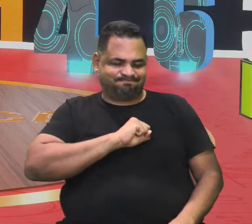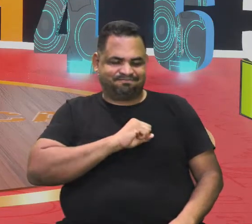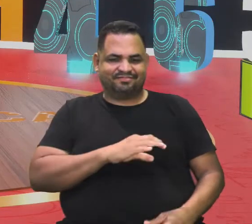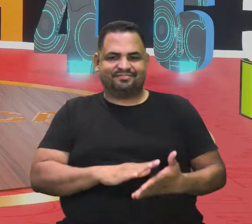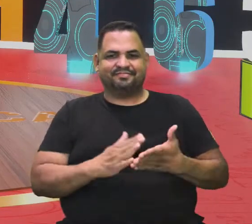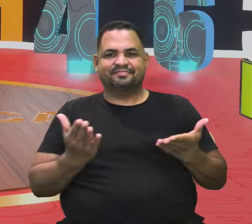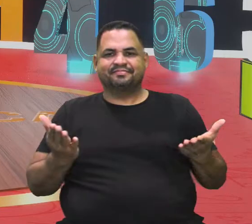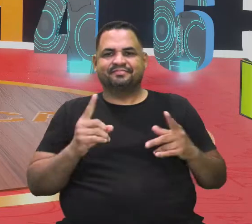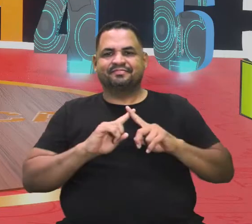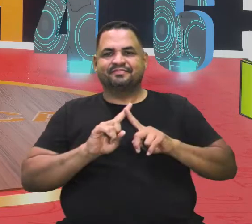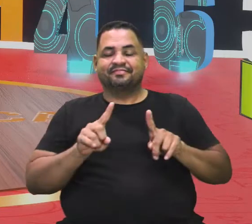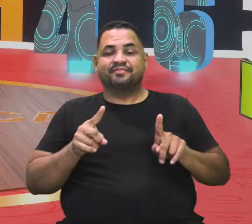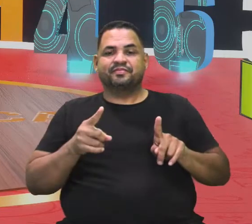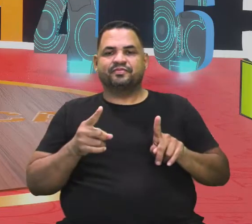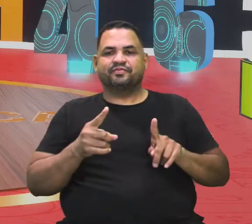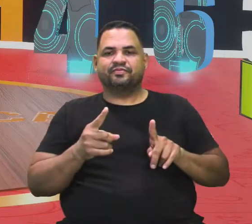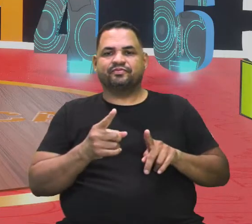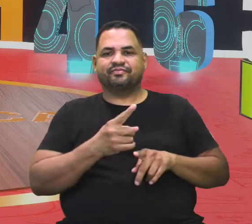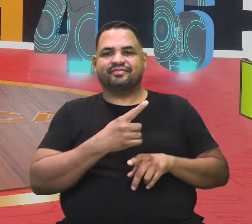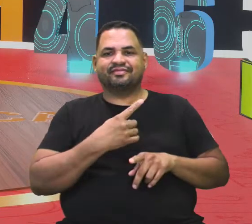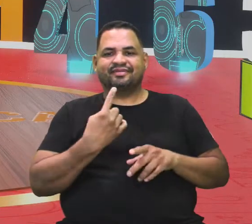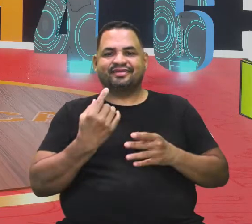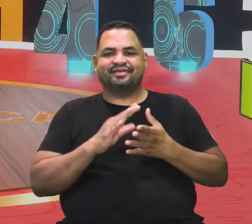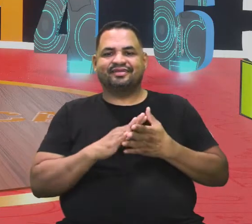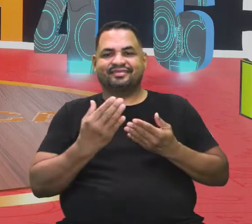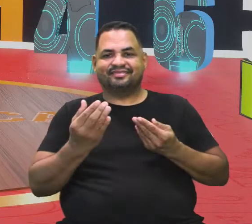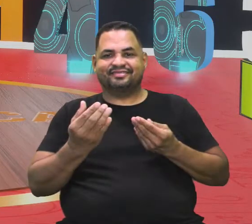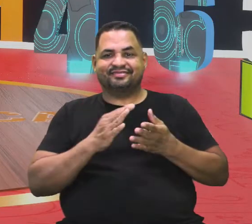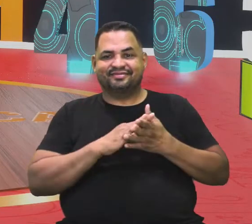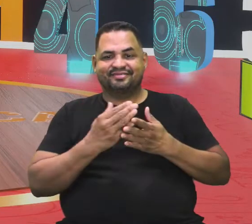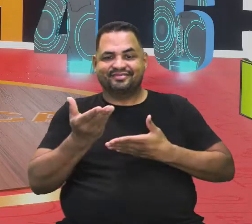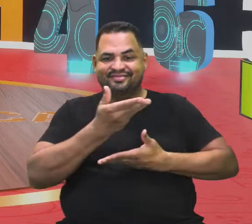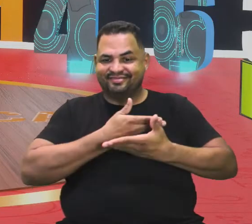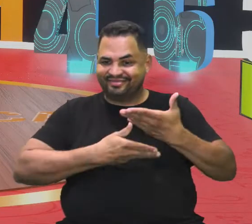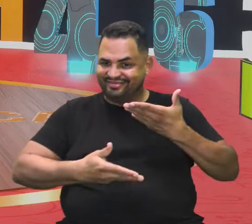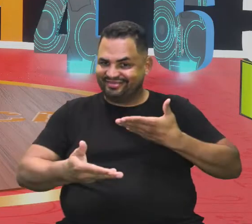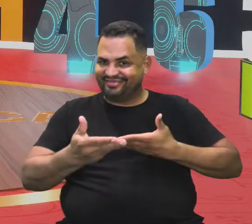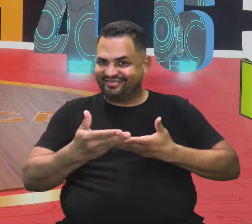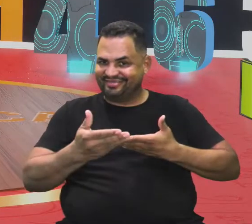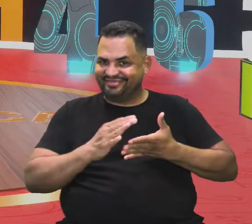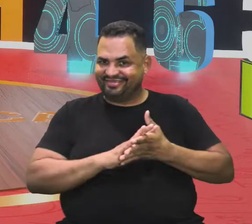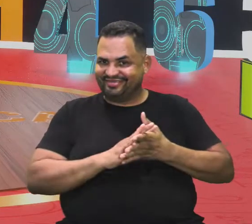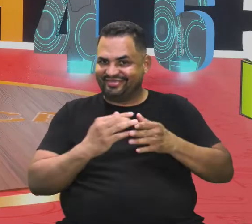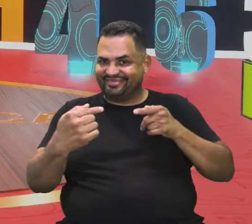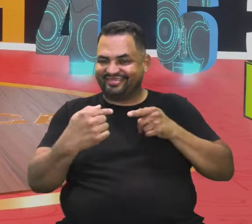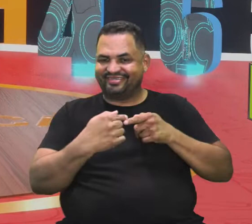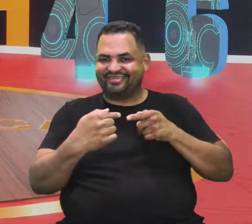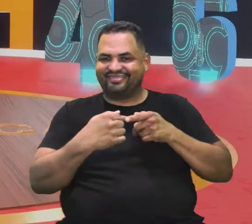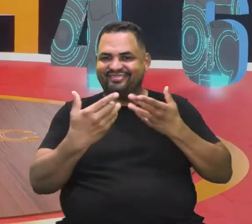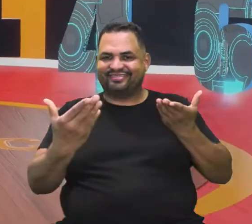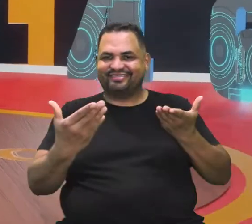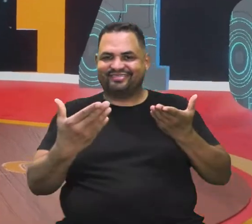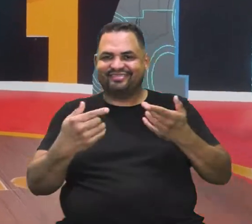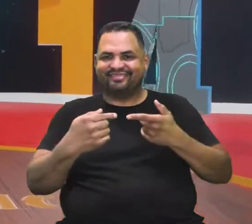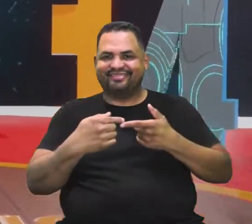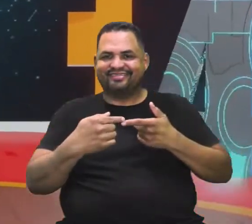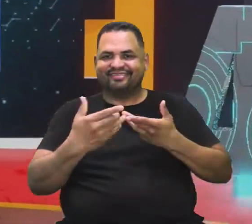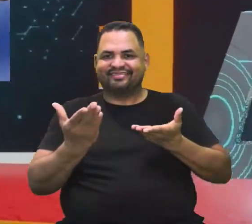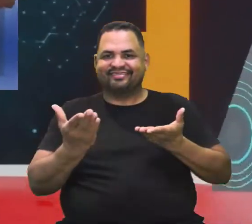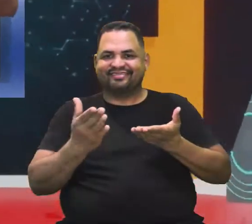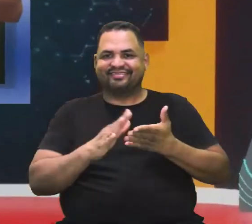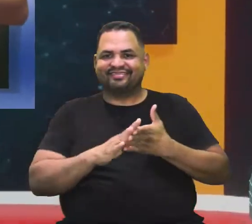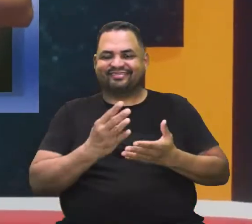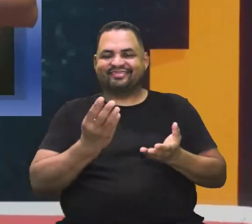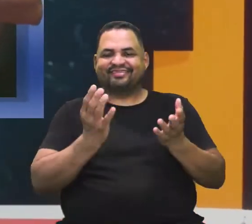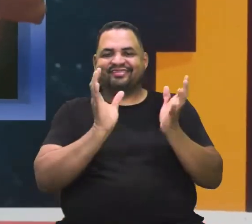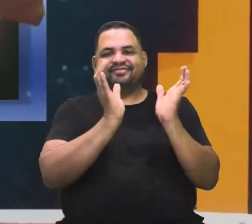agora é o seguinte, os nossos laços com o terceiro ano, atenção, terceiro ano, apesar de estarmos